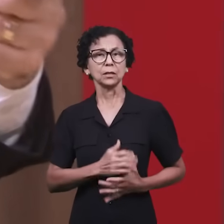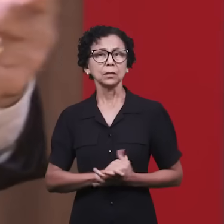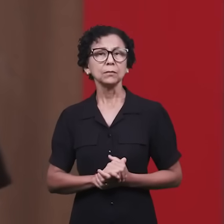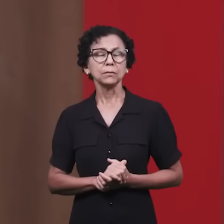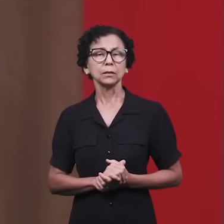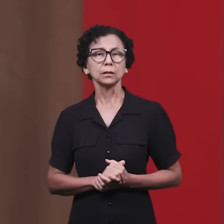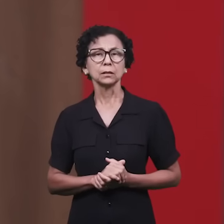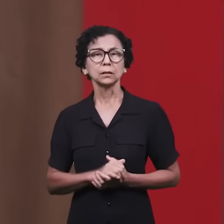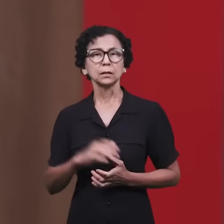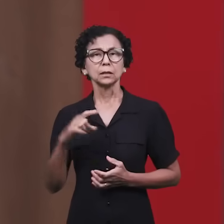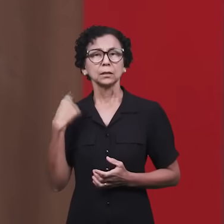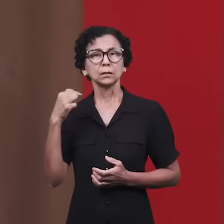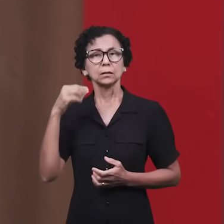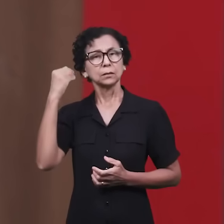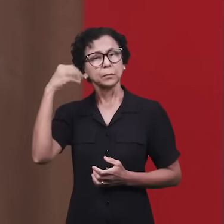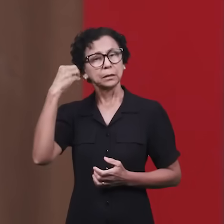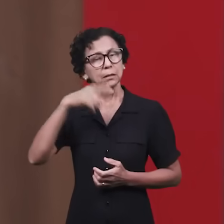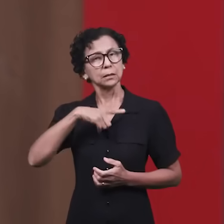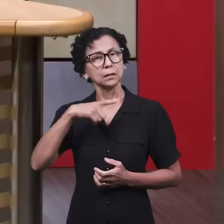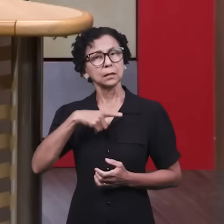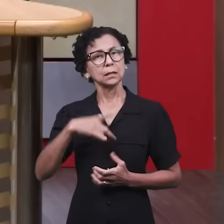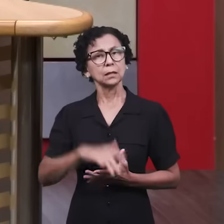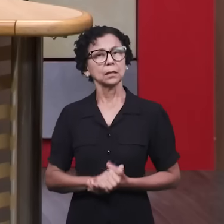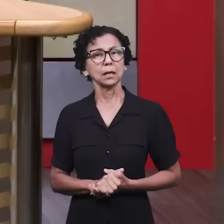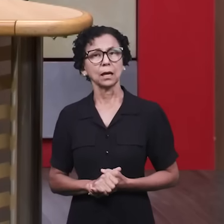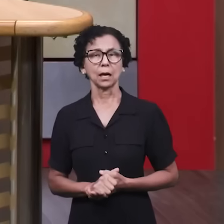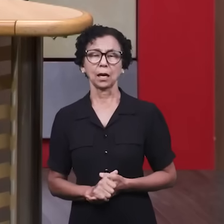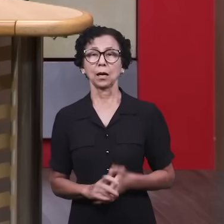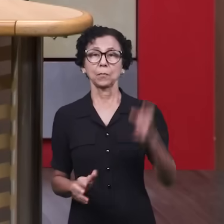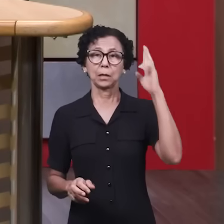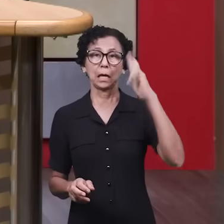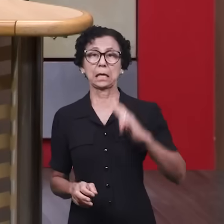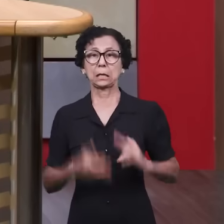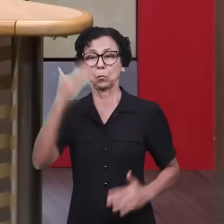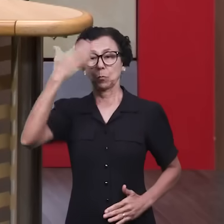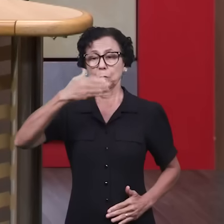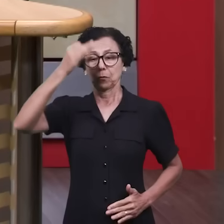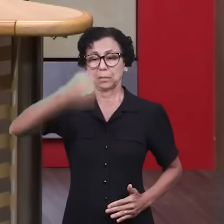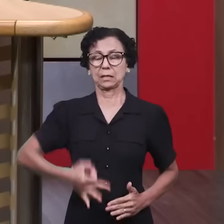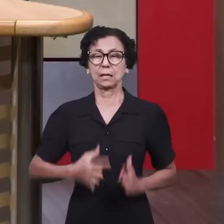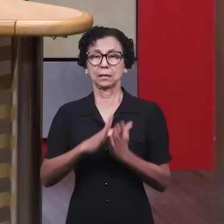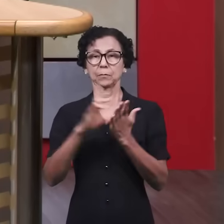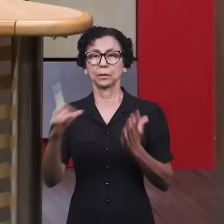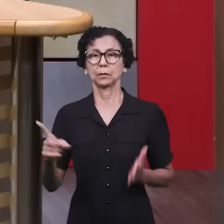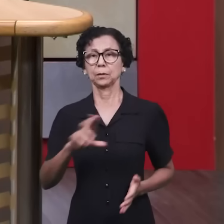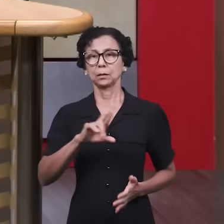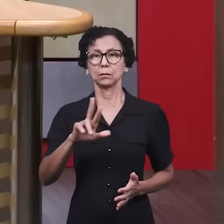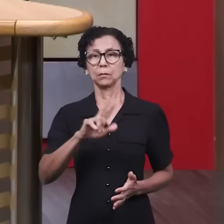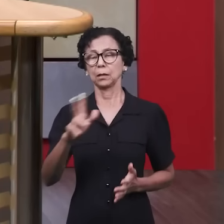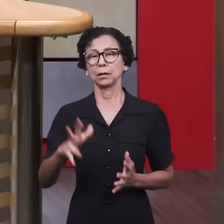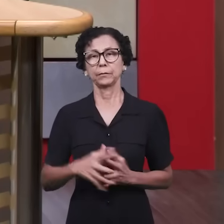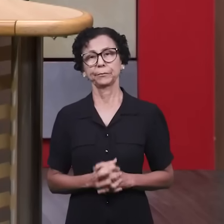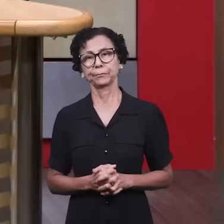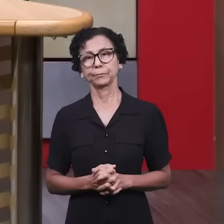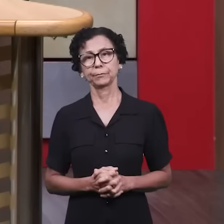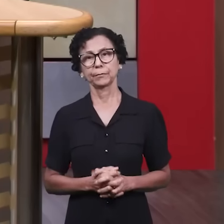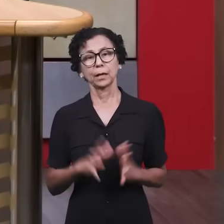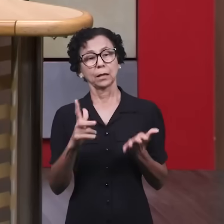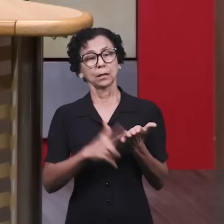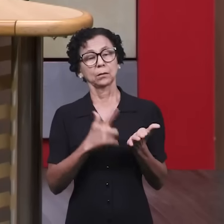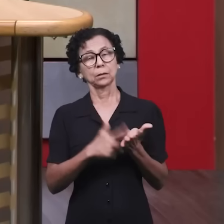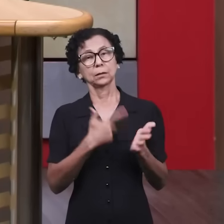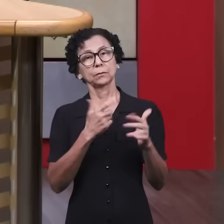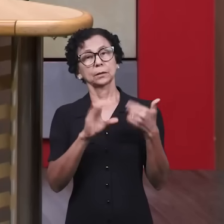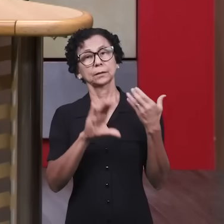alguém racionalmente não explicou porque ela está certa. O exemplo claro disso é o livro de Cantares, né? Vai entender Cantares pela razão.